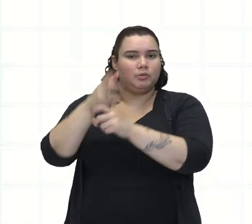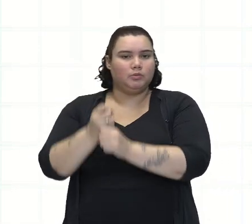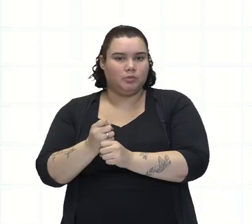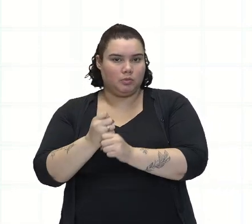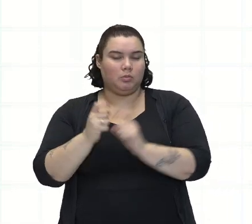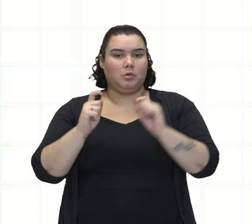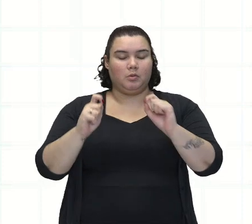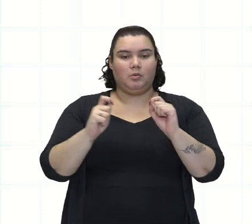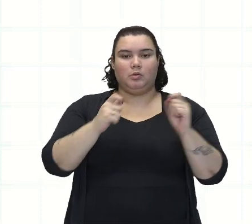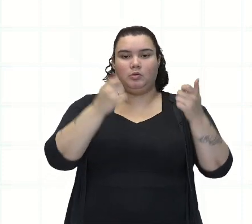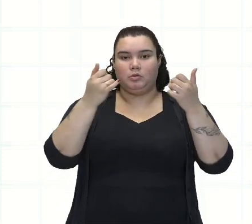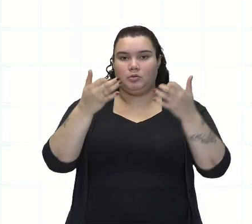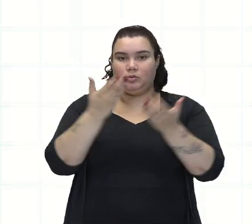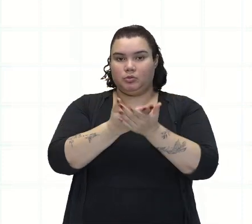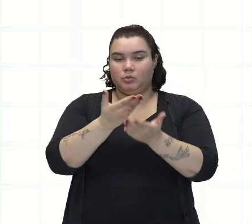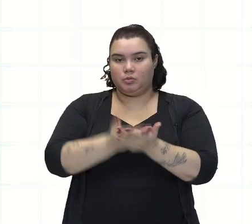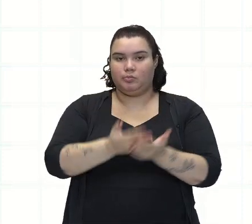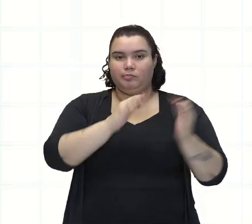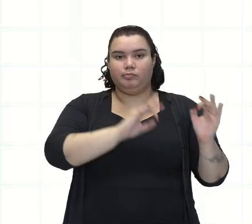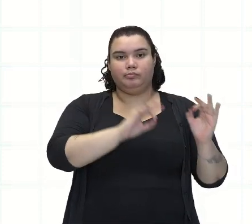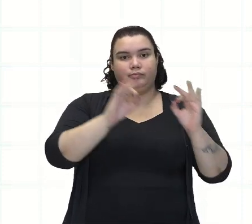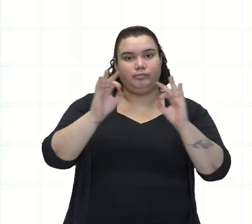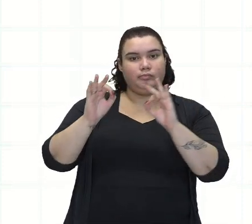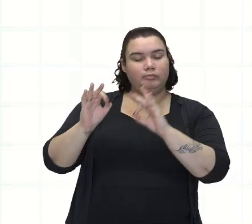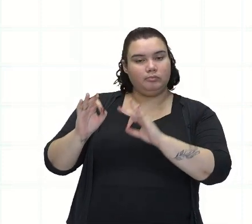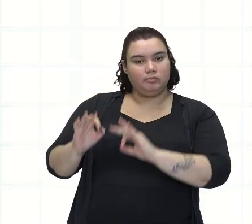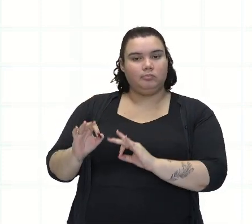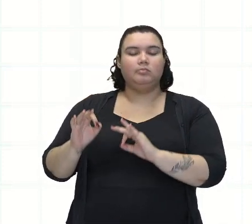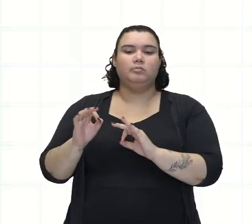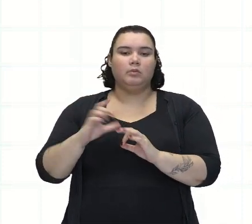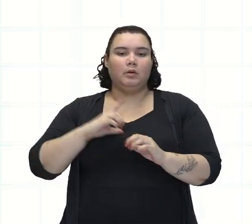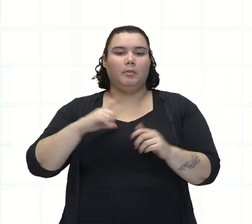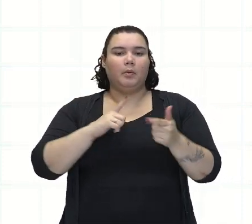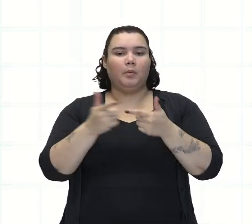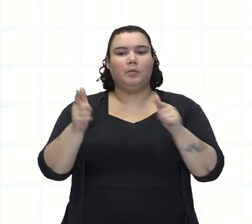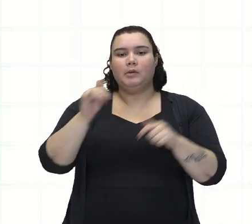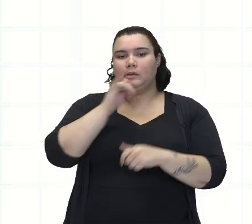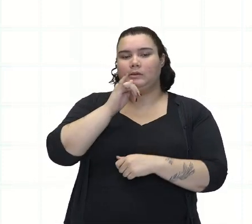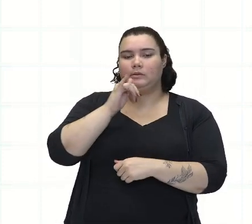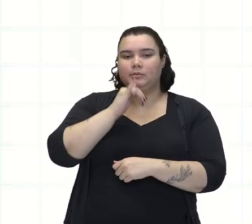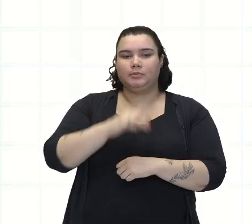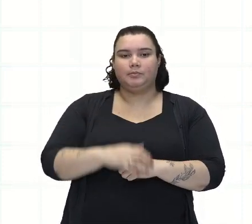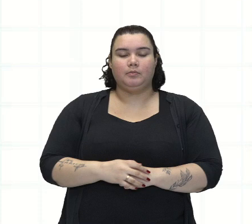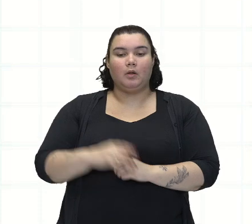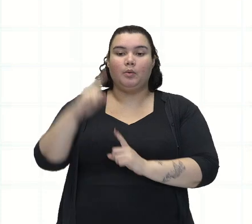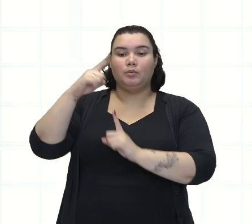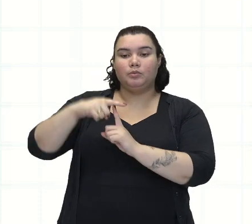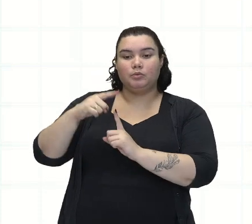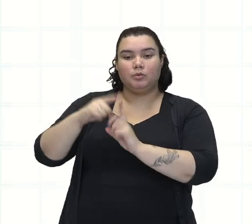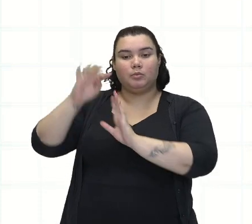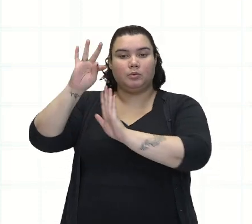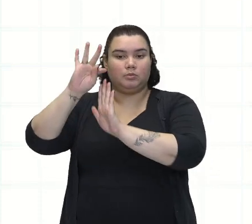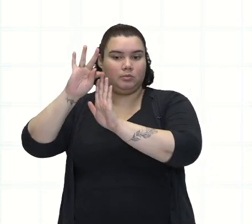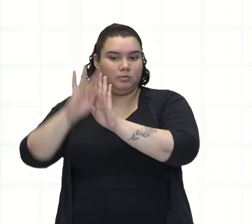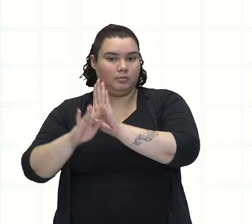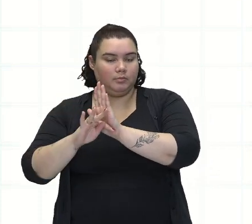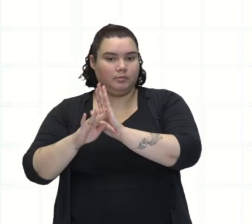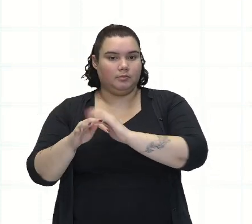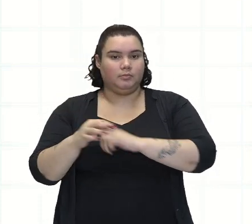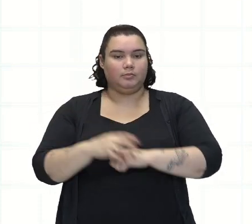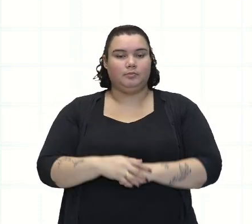nós conversamos anteriormente e vendo mais exemplos. Olha lá. Tipo textual, nós